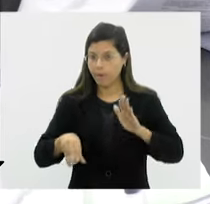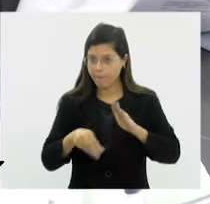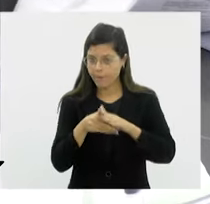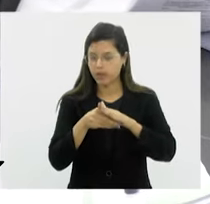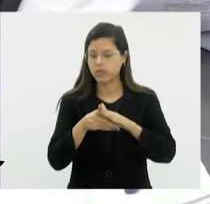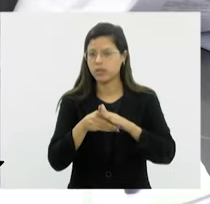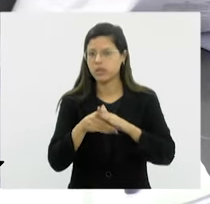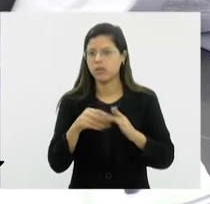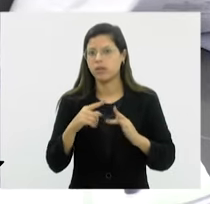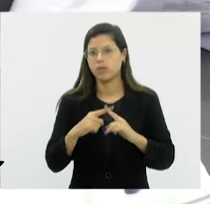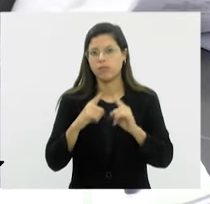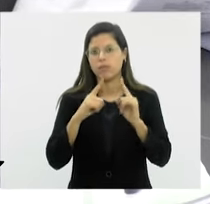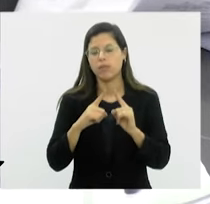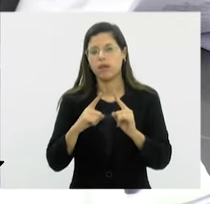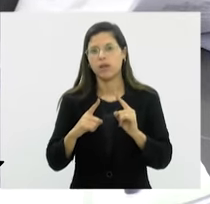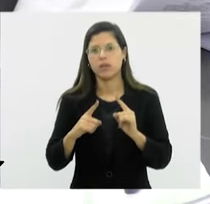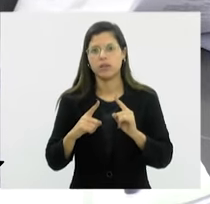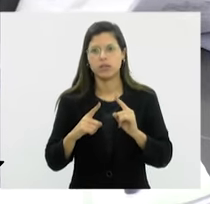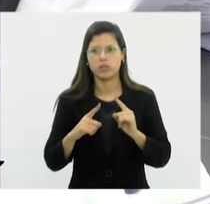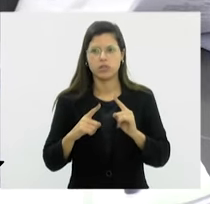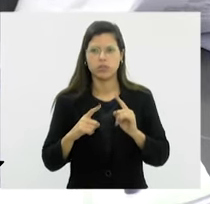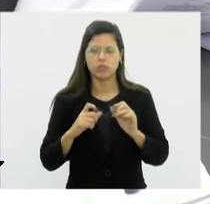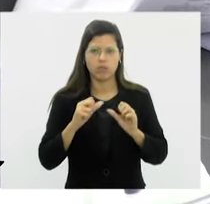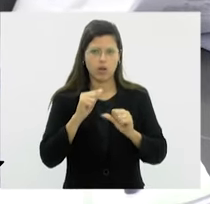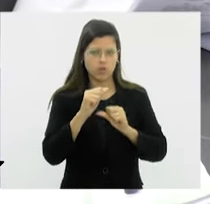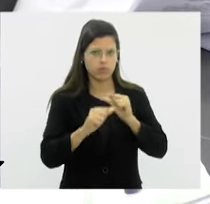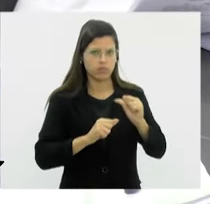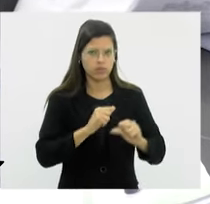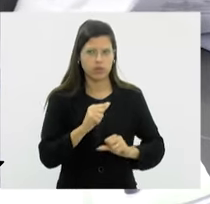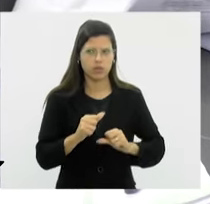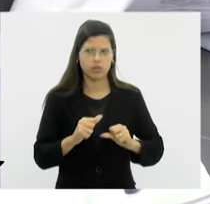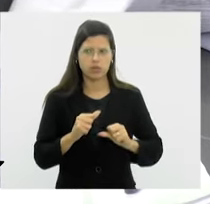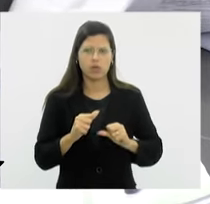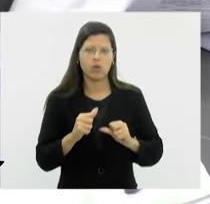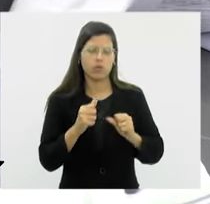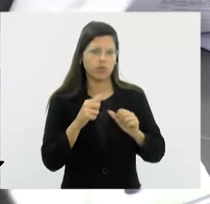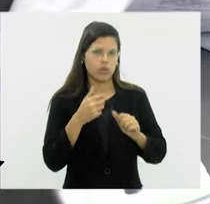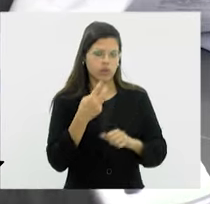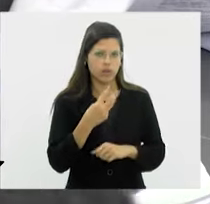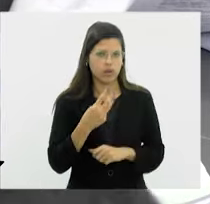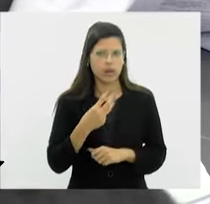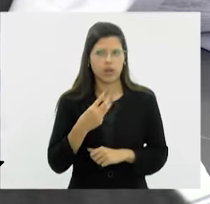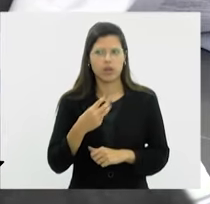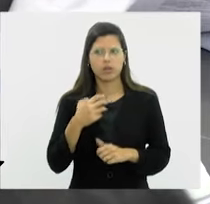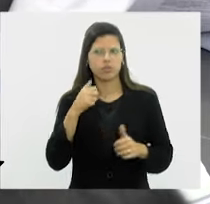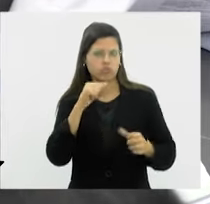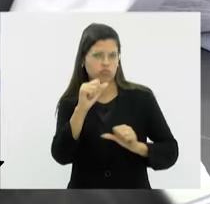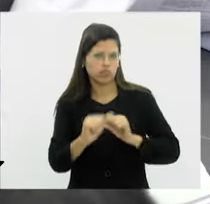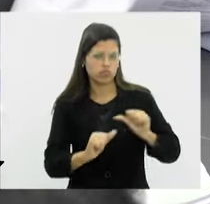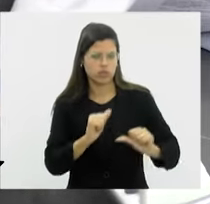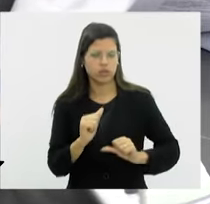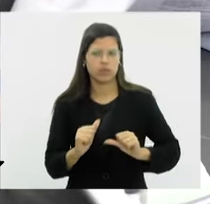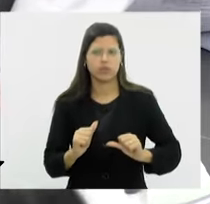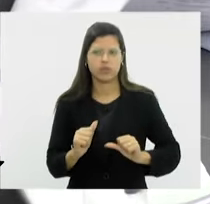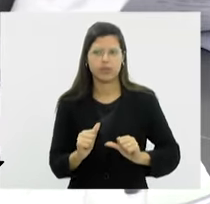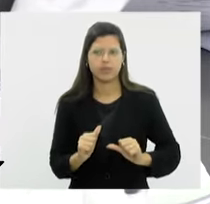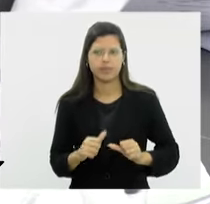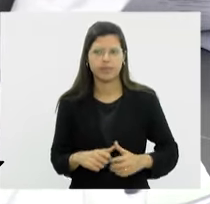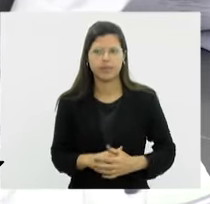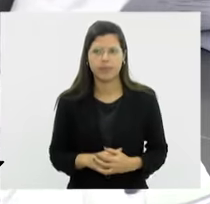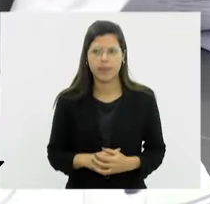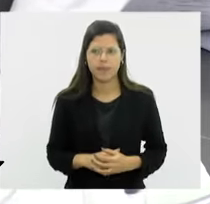mas levando em consideração não só a alteração da supressiva 3, transformando em modificativa, como o que